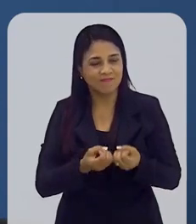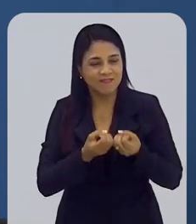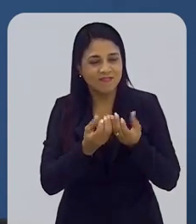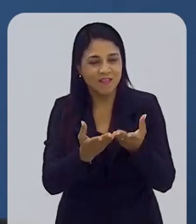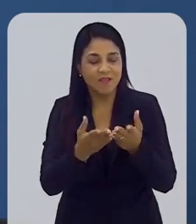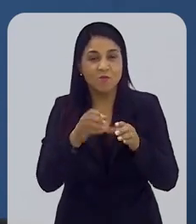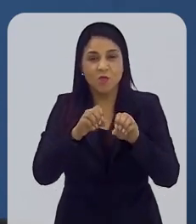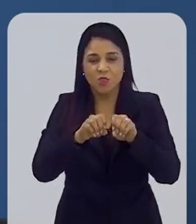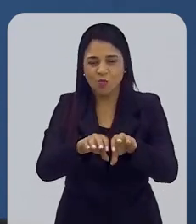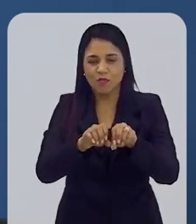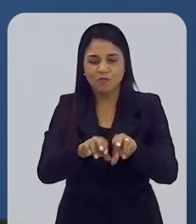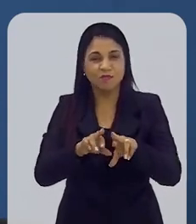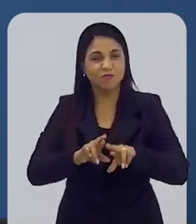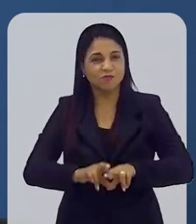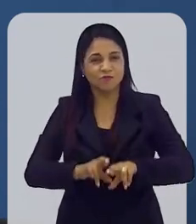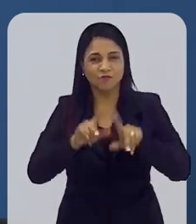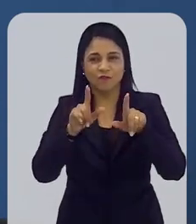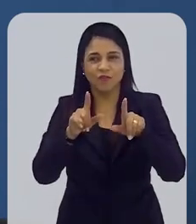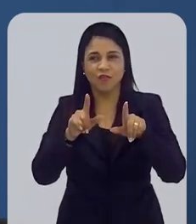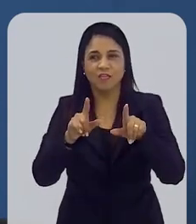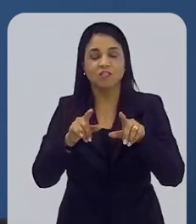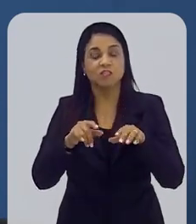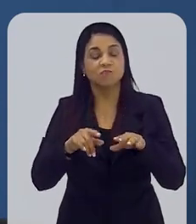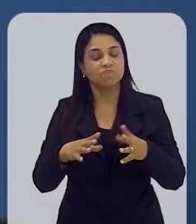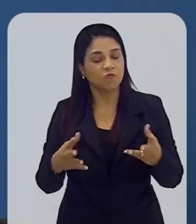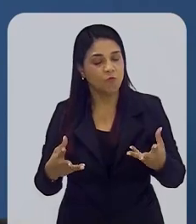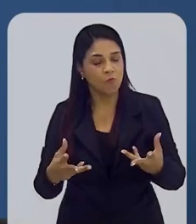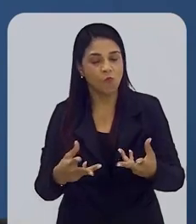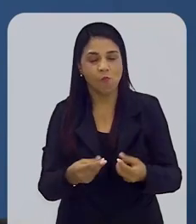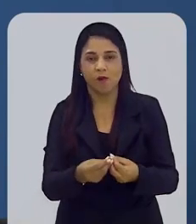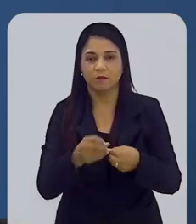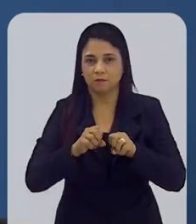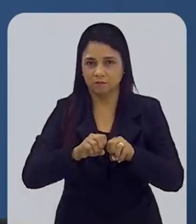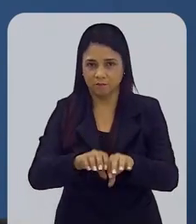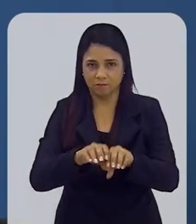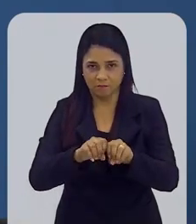educação diferenciada, sabe? Uma educação boa, de qualidade.